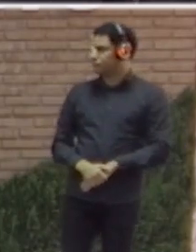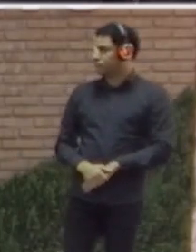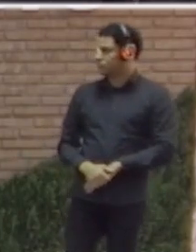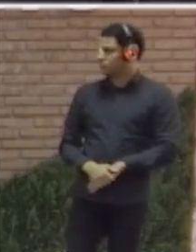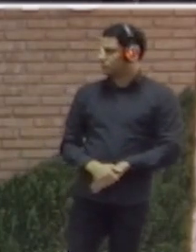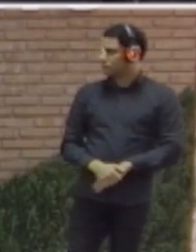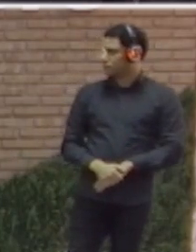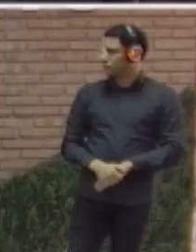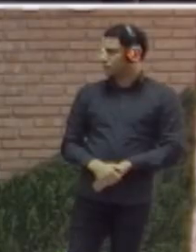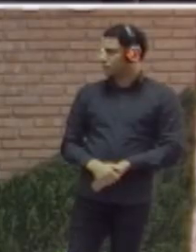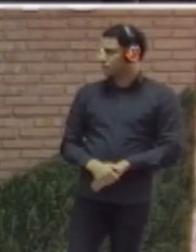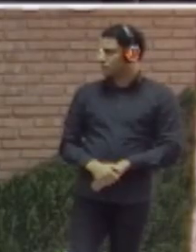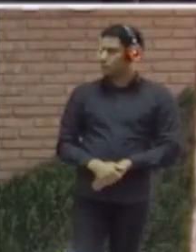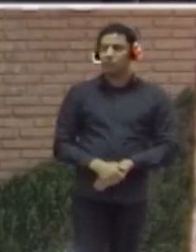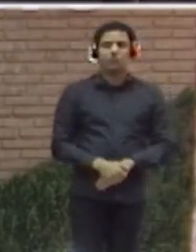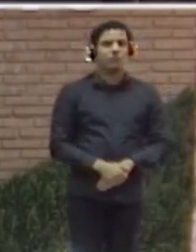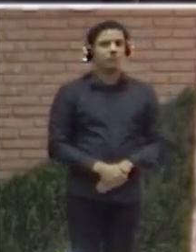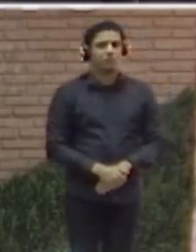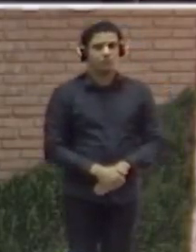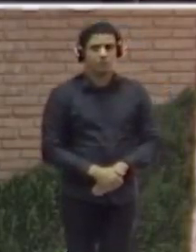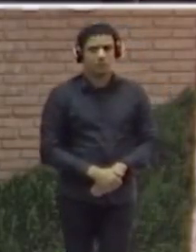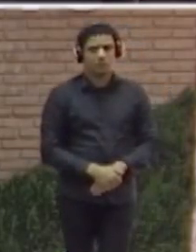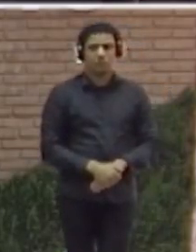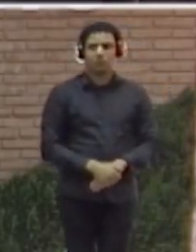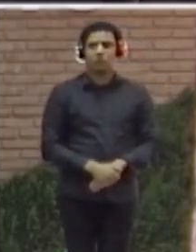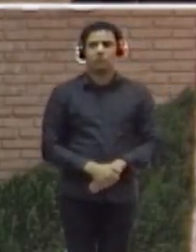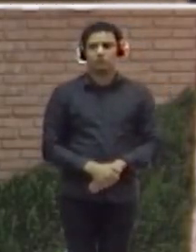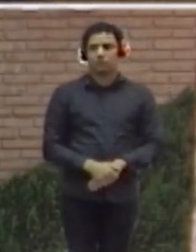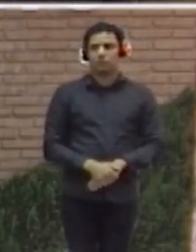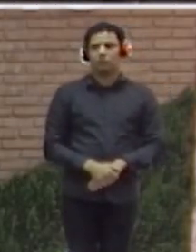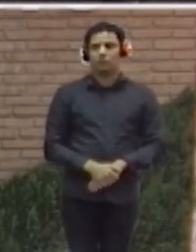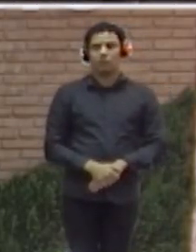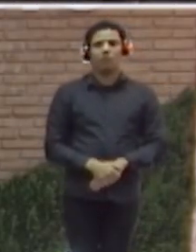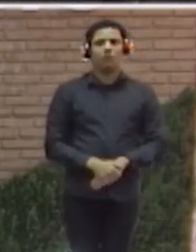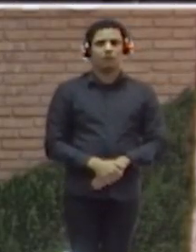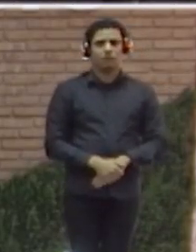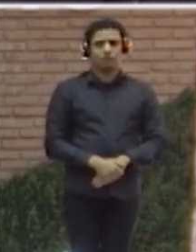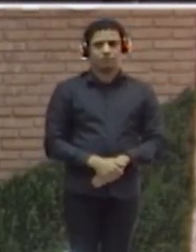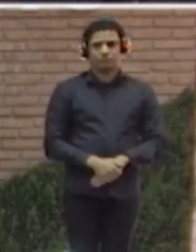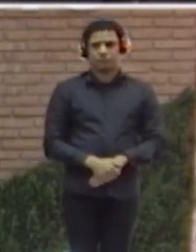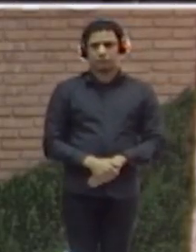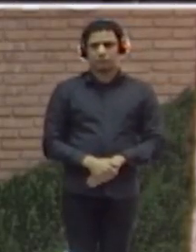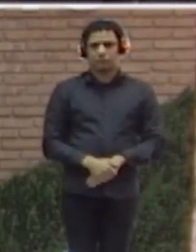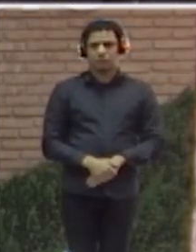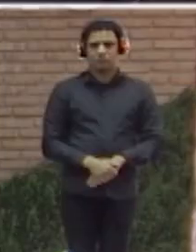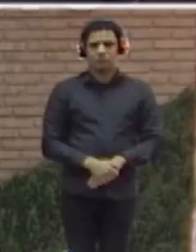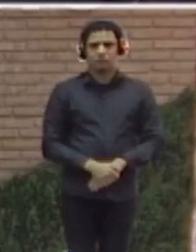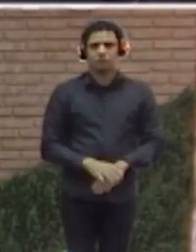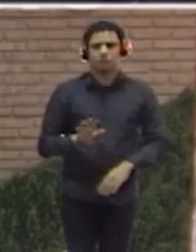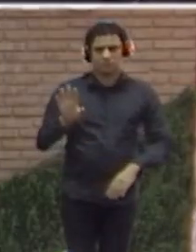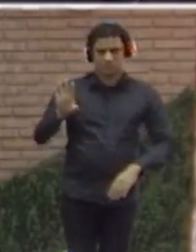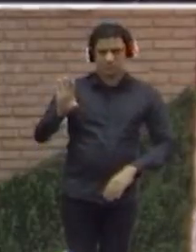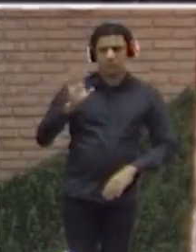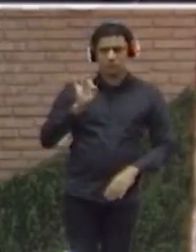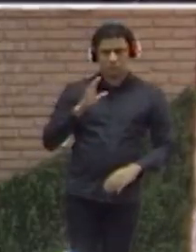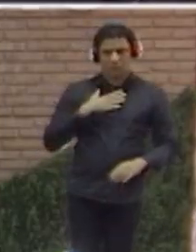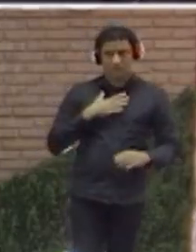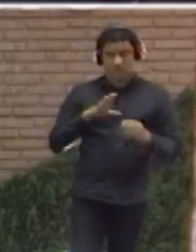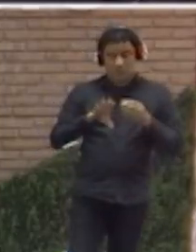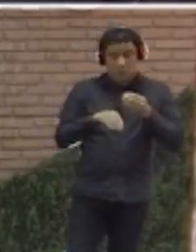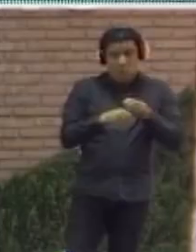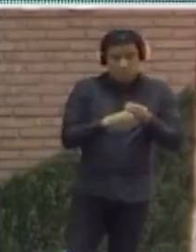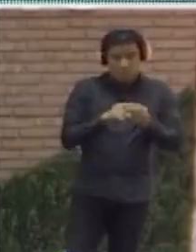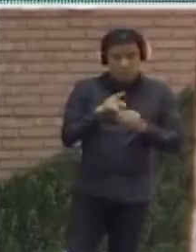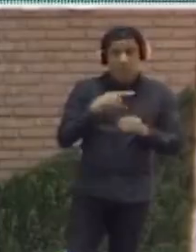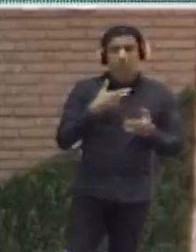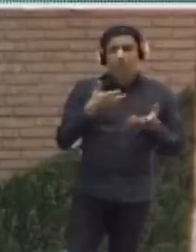Pode falar. O Andy vai. No, just add to your volume construction thing. Não, só para acrescentar, eu